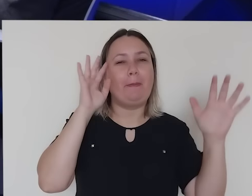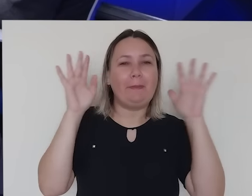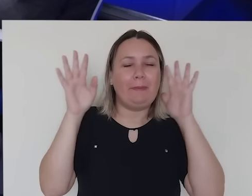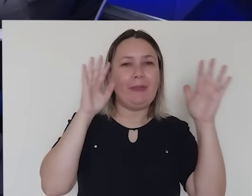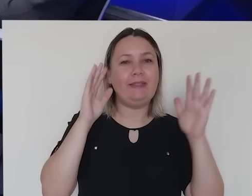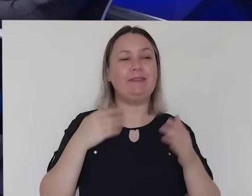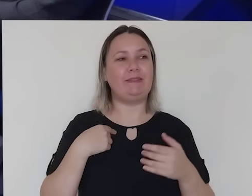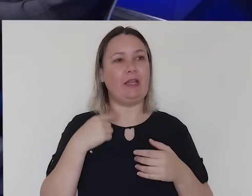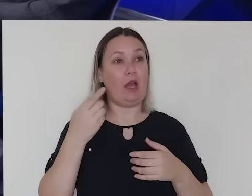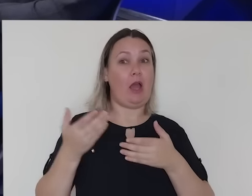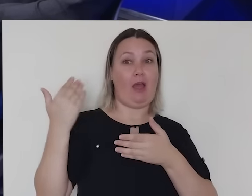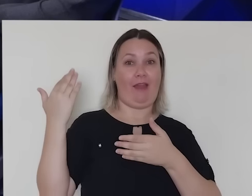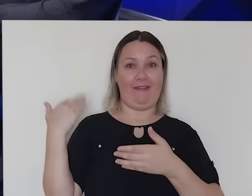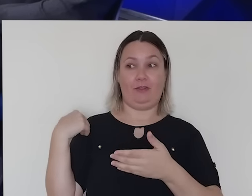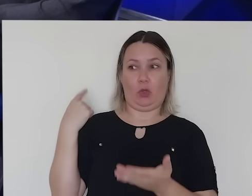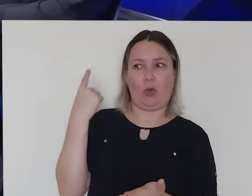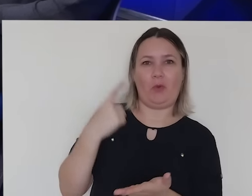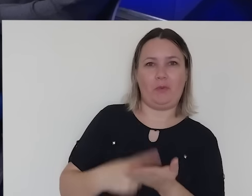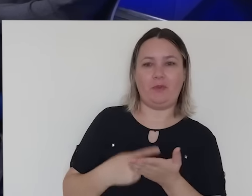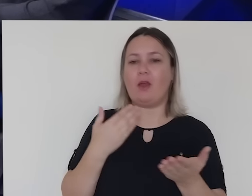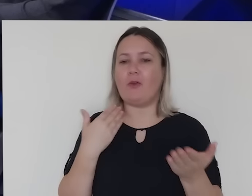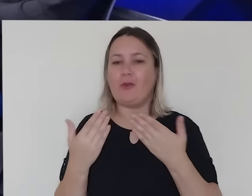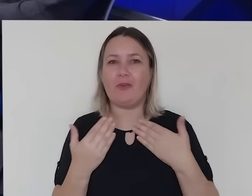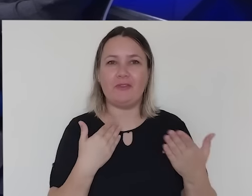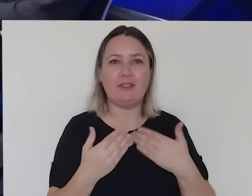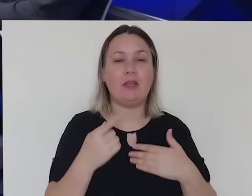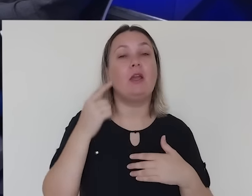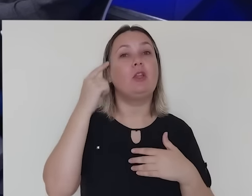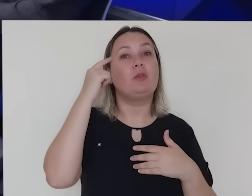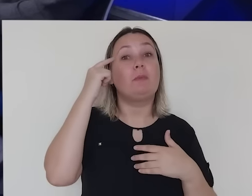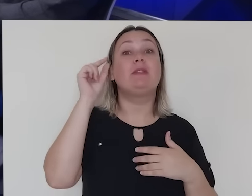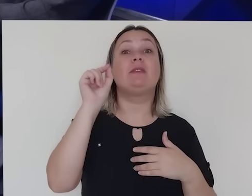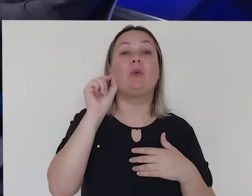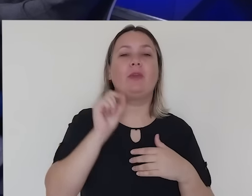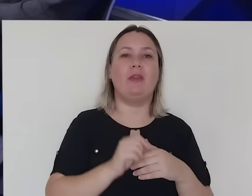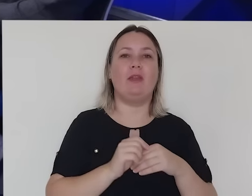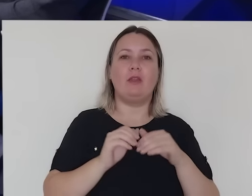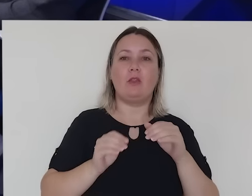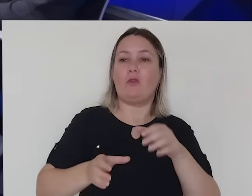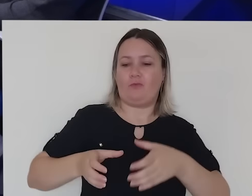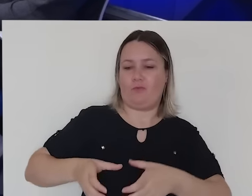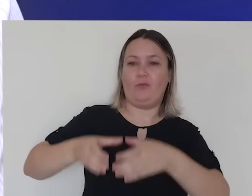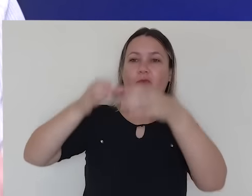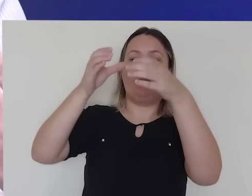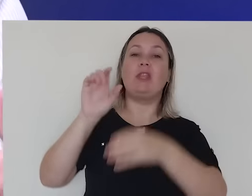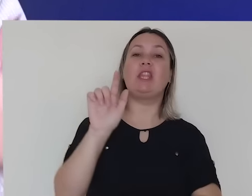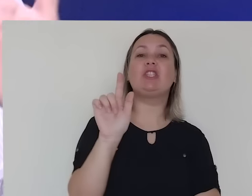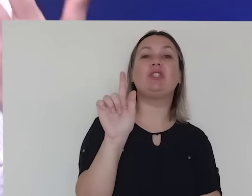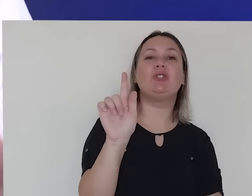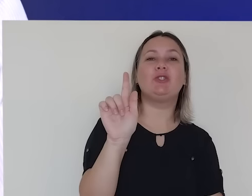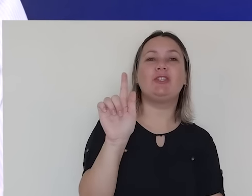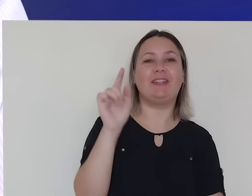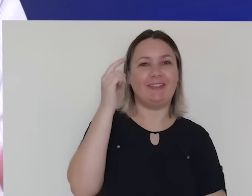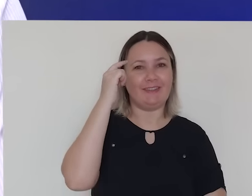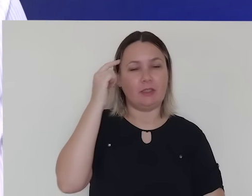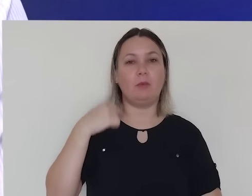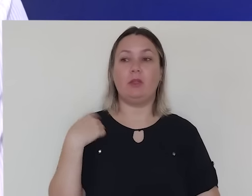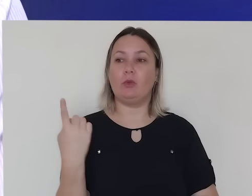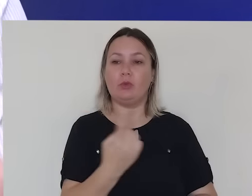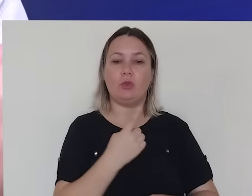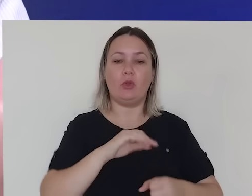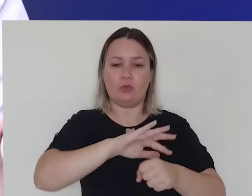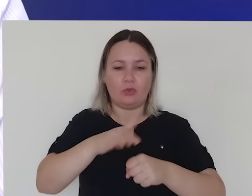bate-papo foi muito eh olhando o nosso Pilar G onde a gente fala que vamos ser mais sustentável juntos né como